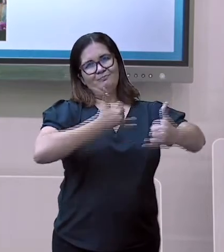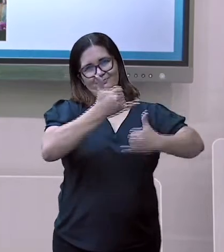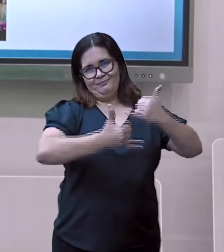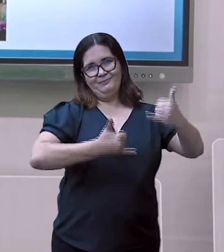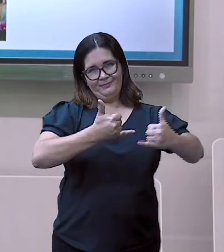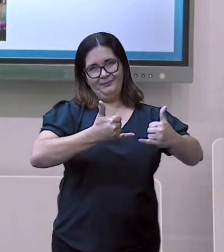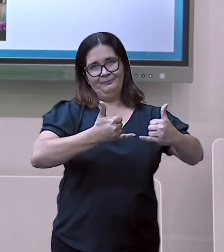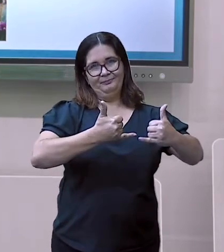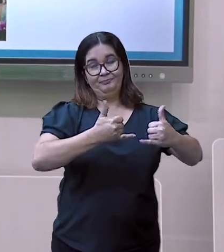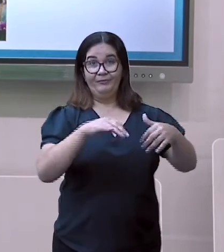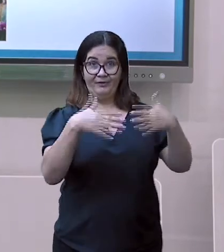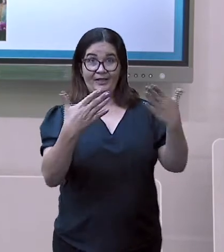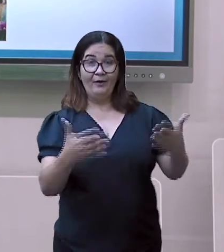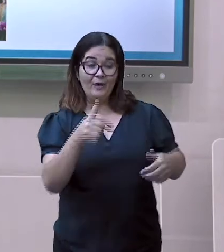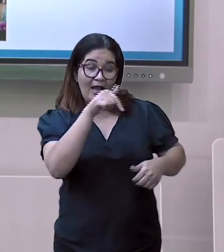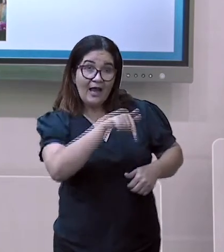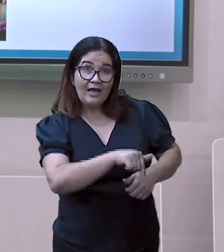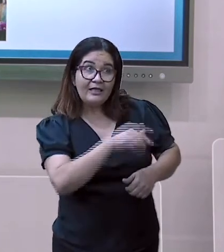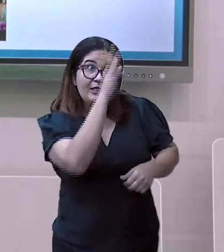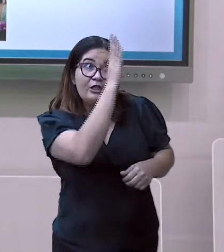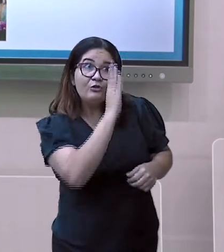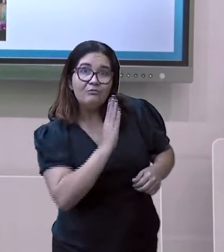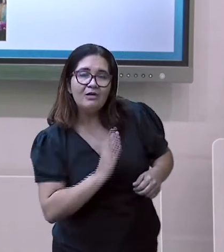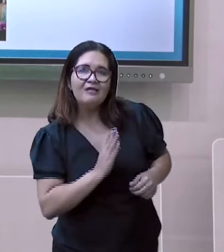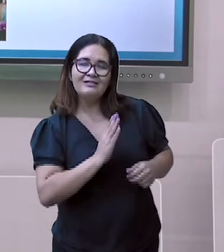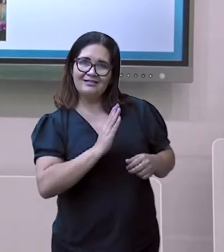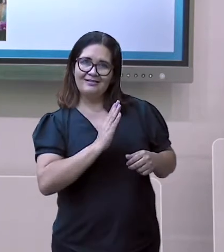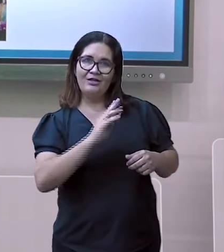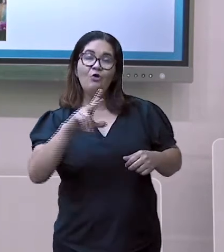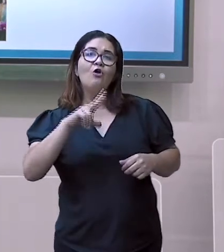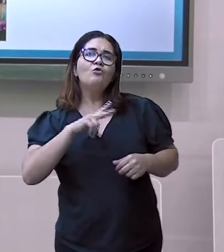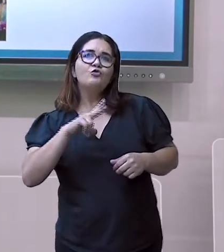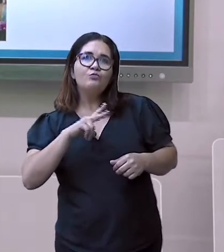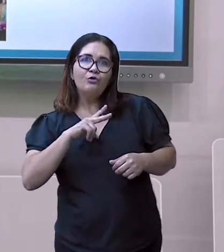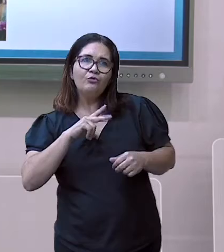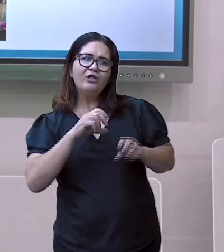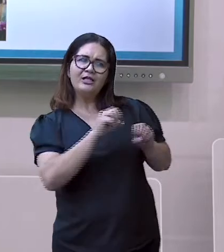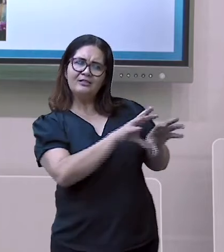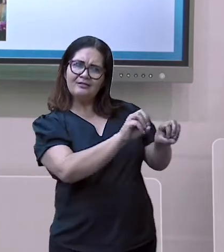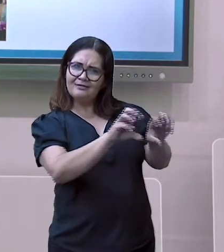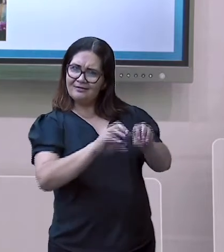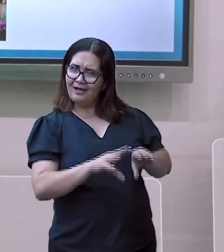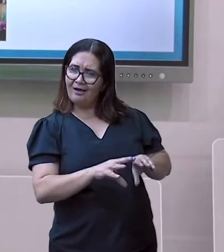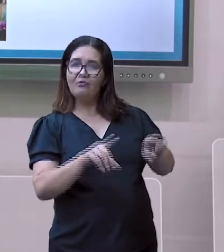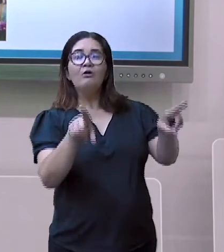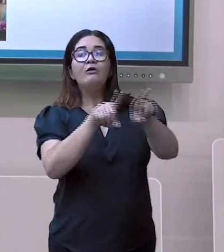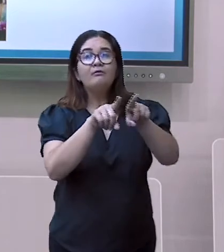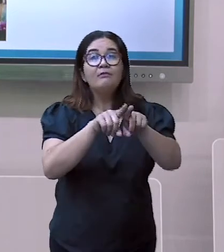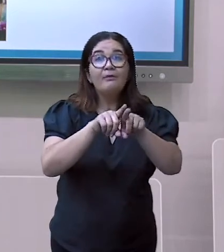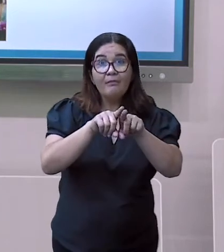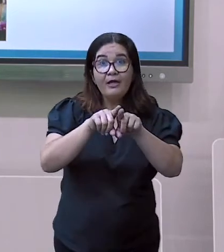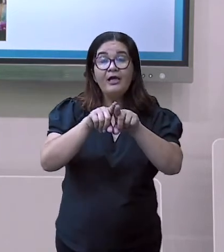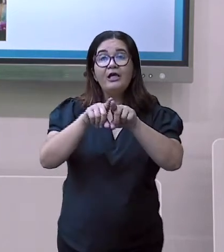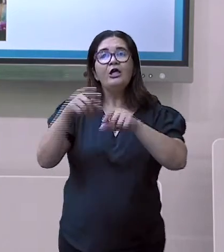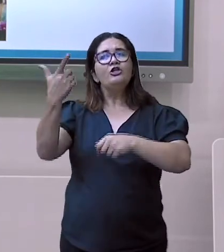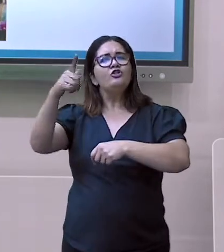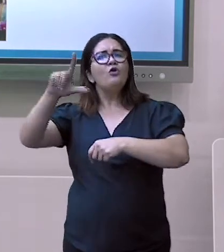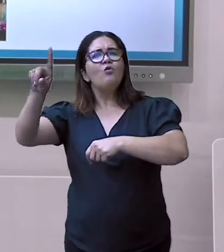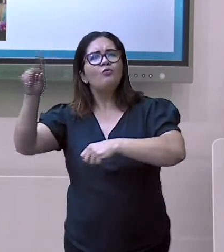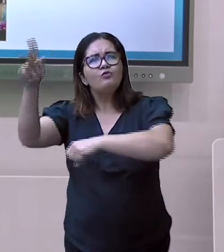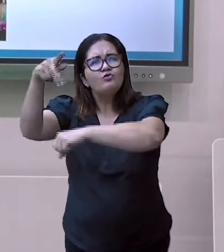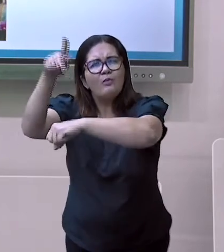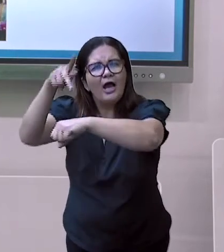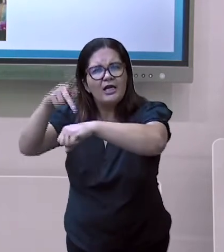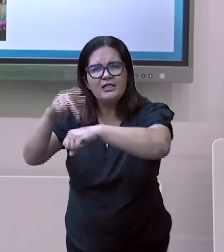carnaval, possivelmente trazida pelos portugueses da Índia. Essa brincadeira